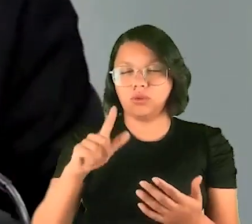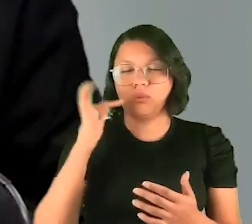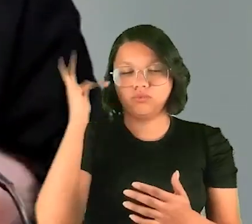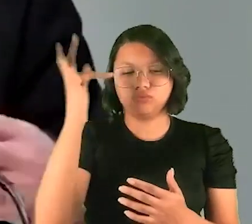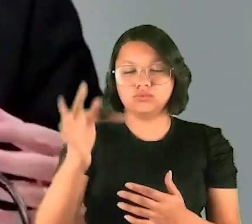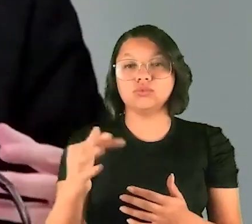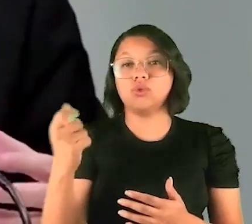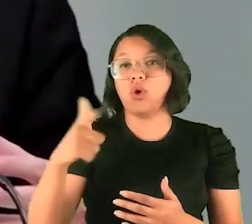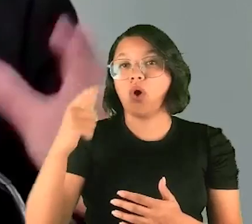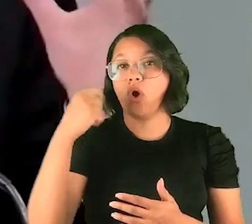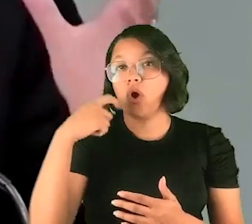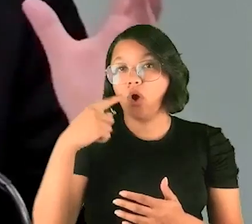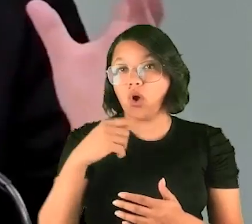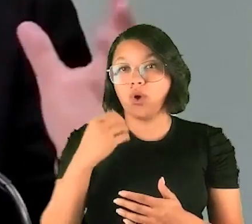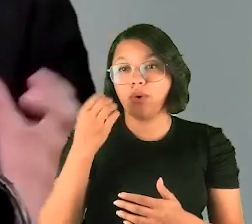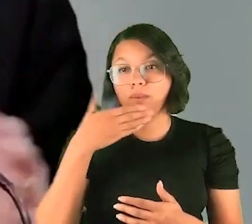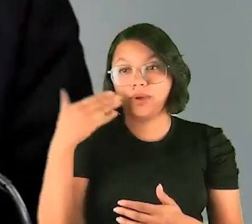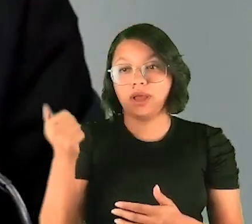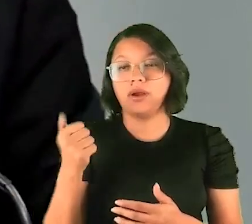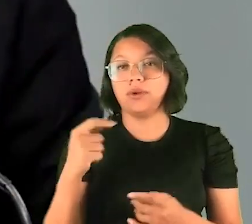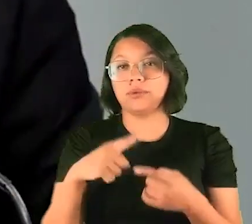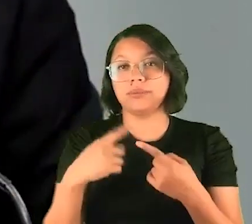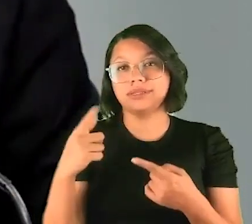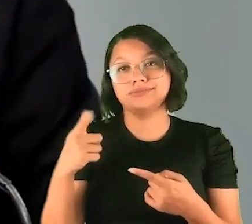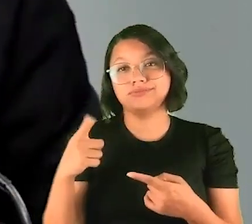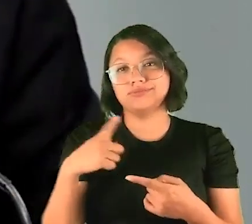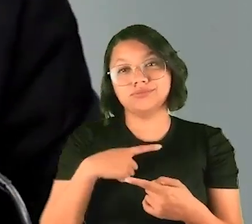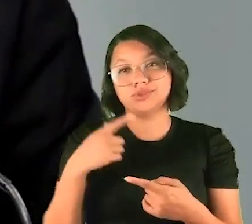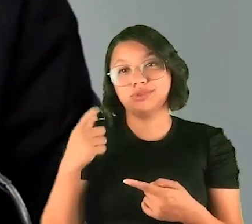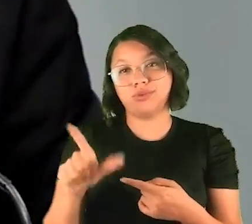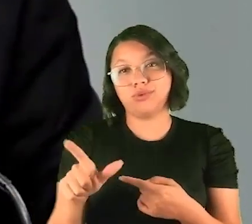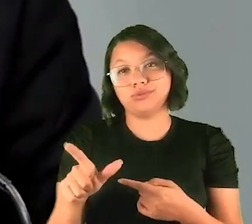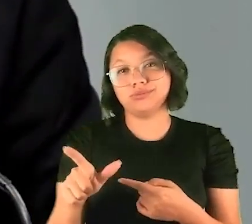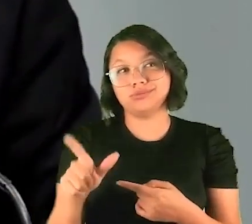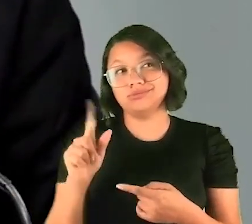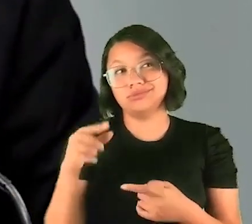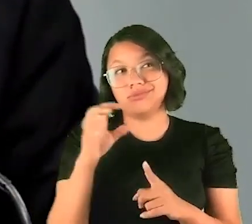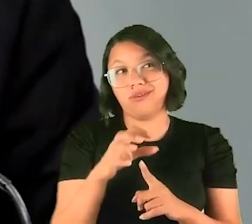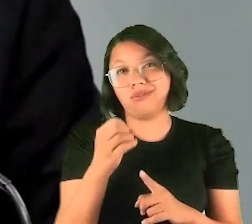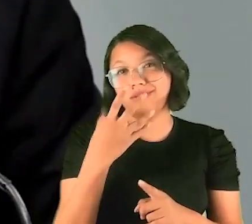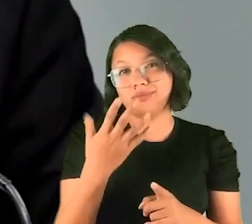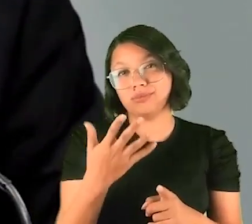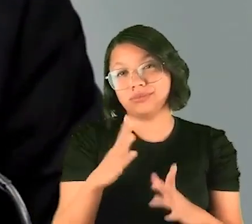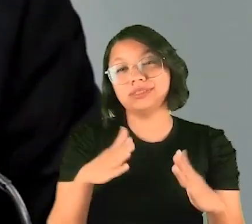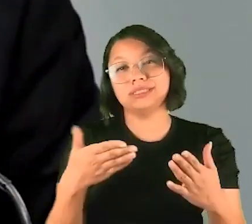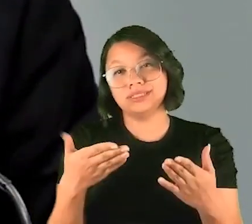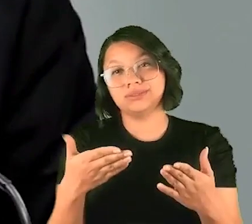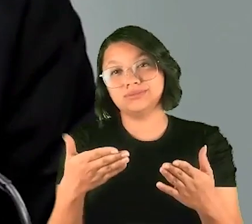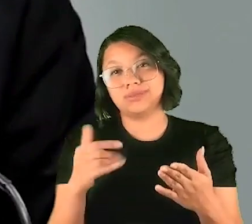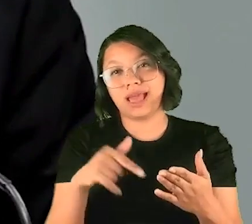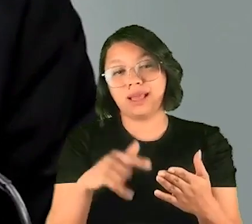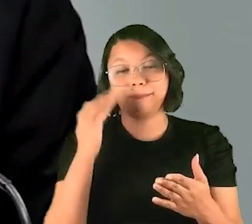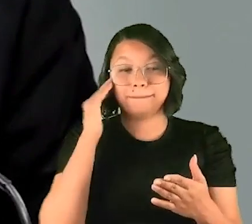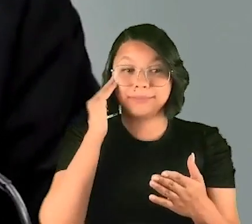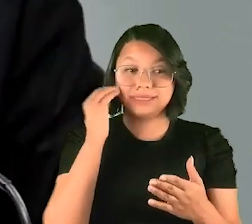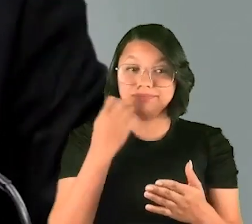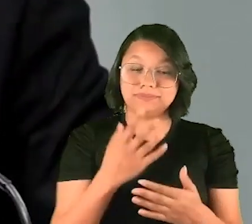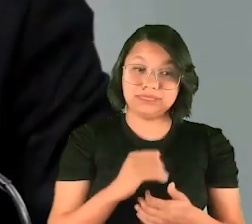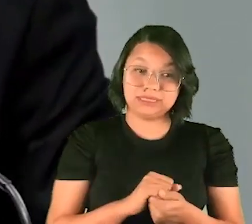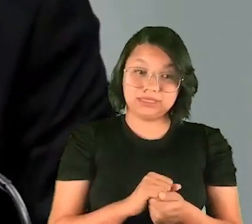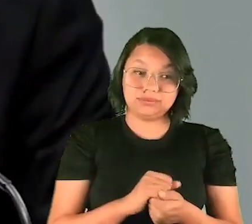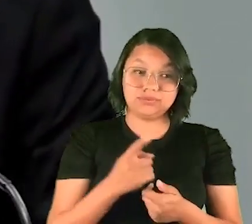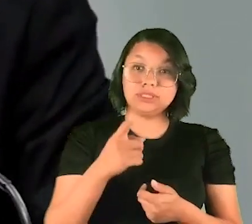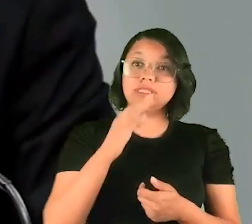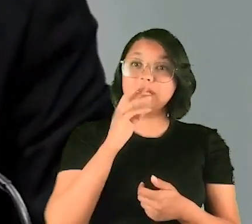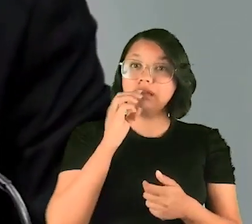porque haverá outros Glivec, se Deus quiser. Mas haverão outras moléculas que não vão ser tão benéficas. Então, eu acho